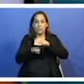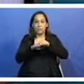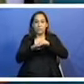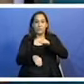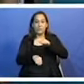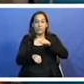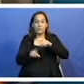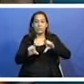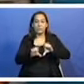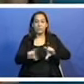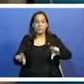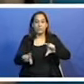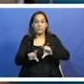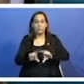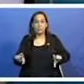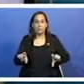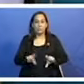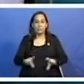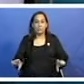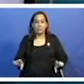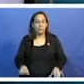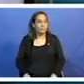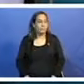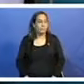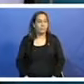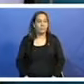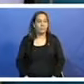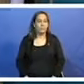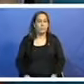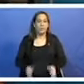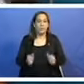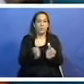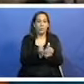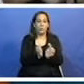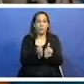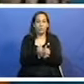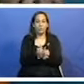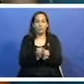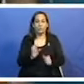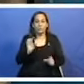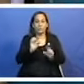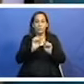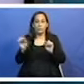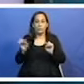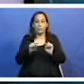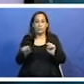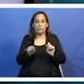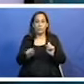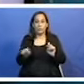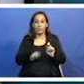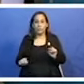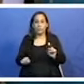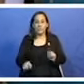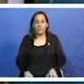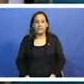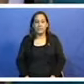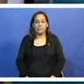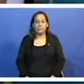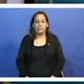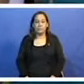embaixo, outra estrofe. Um conjunto de versos. E o que que é verso? Verso é